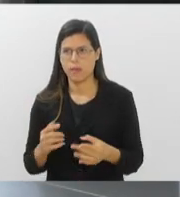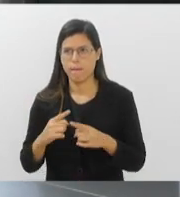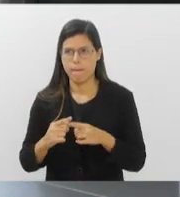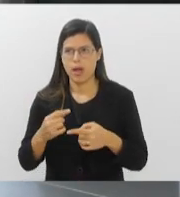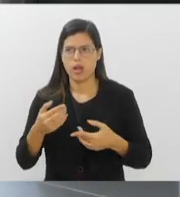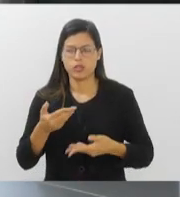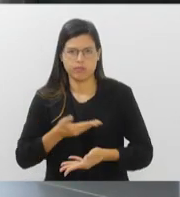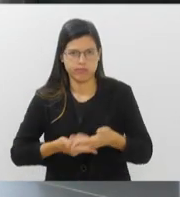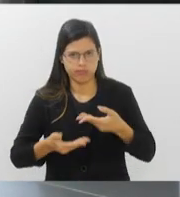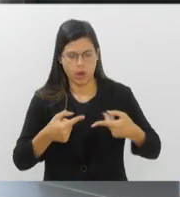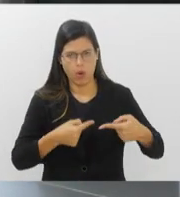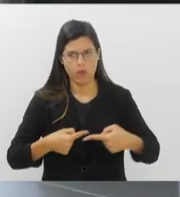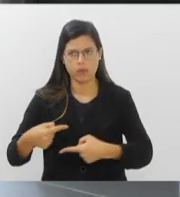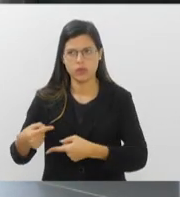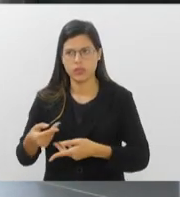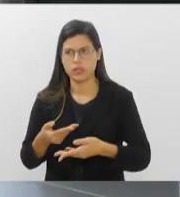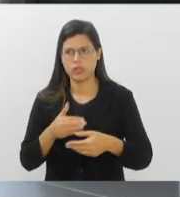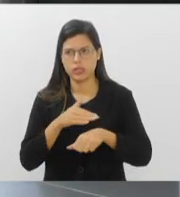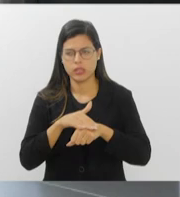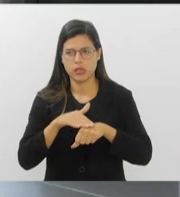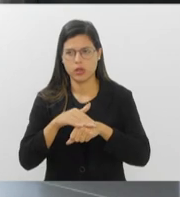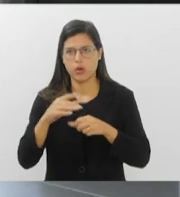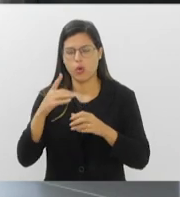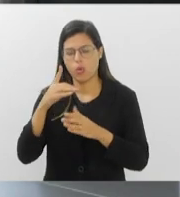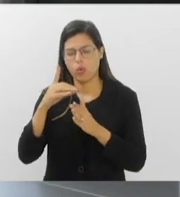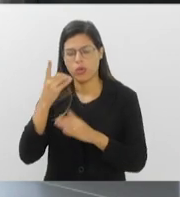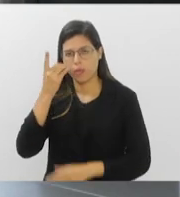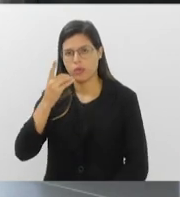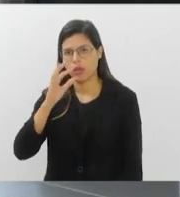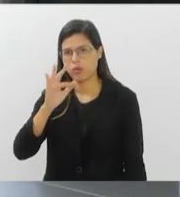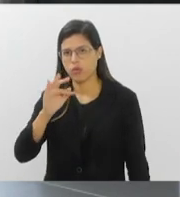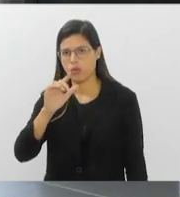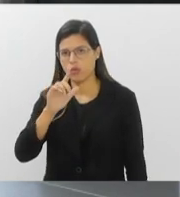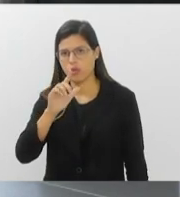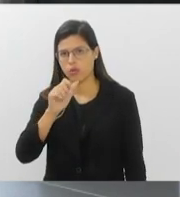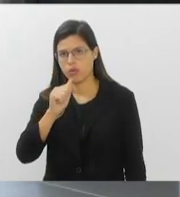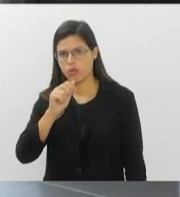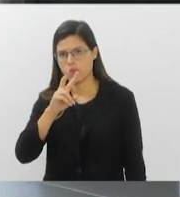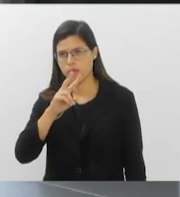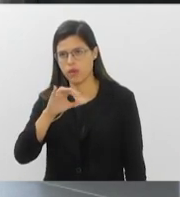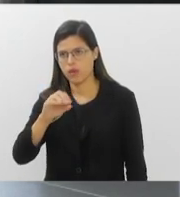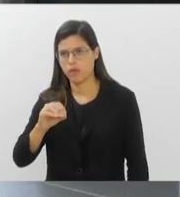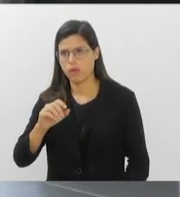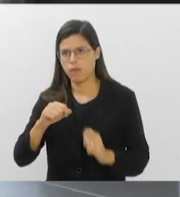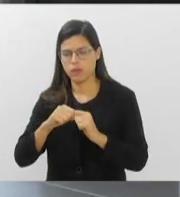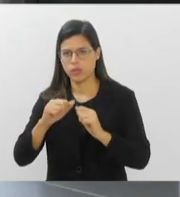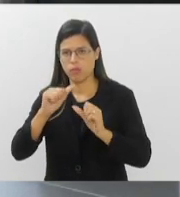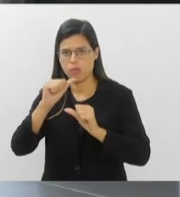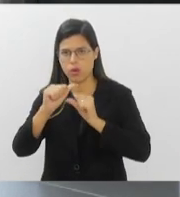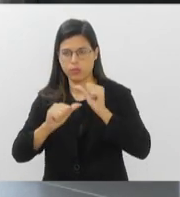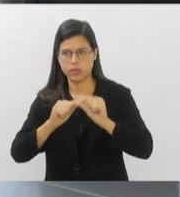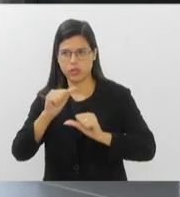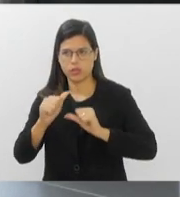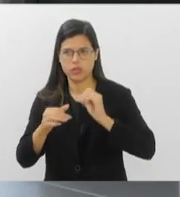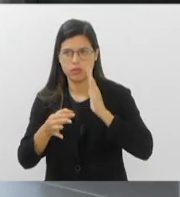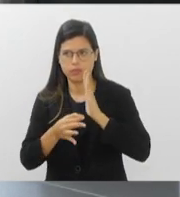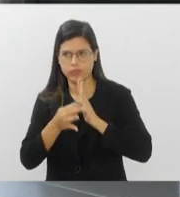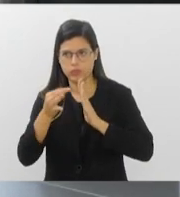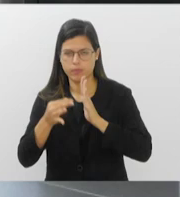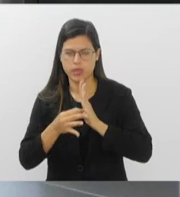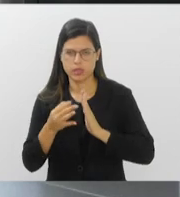mandato com o deputado autor, deputado Flávio Serafini, e vou fazer uma alteração de